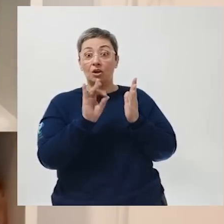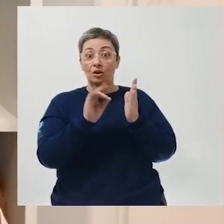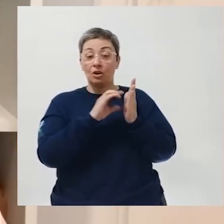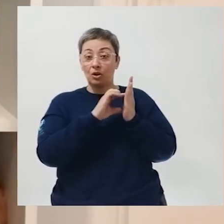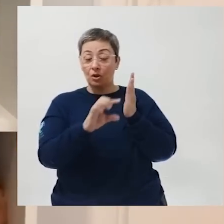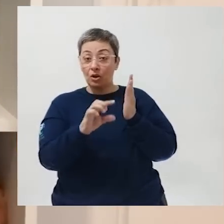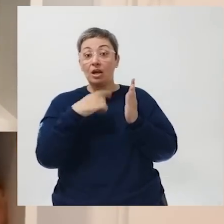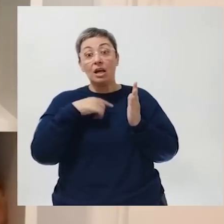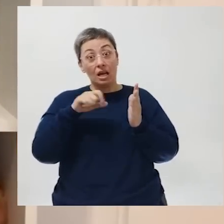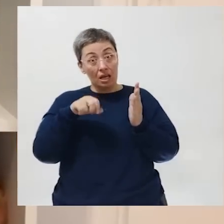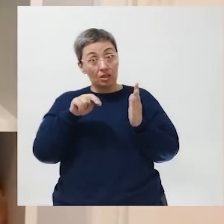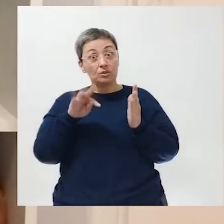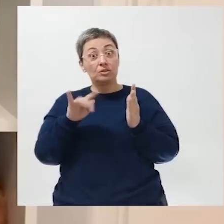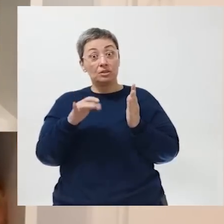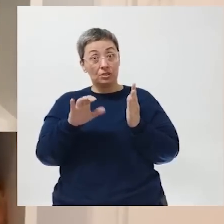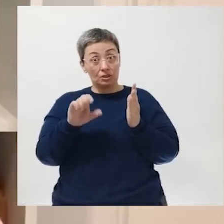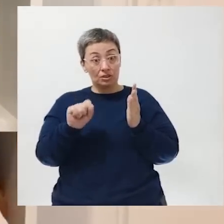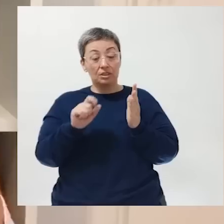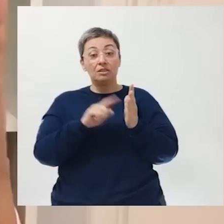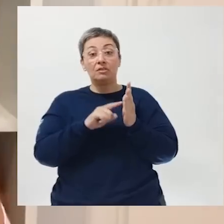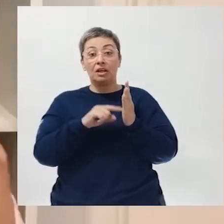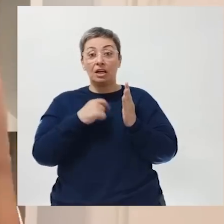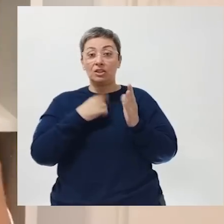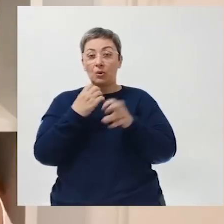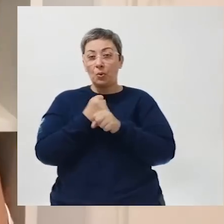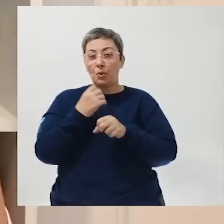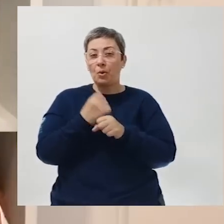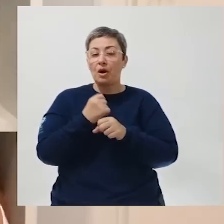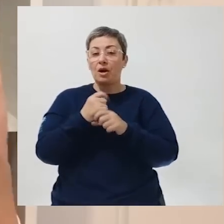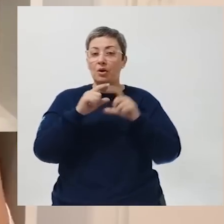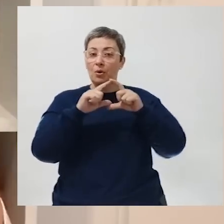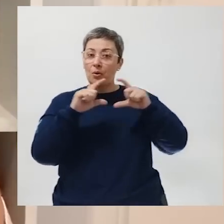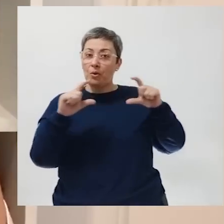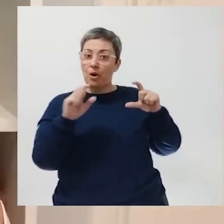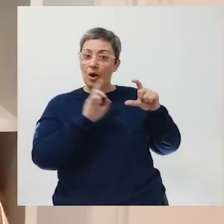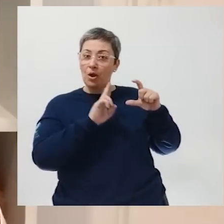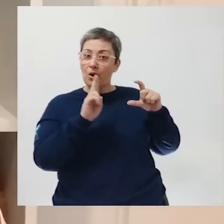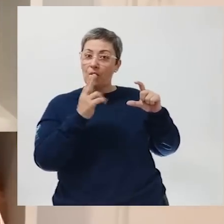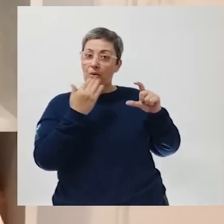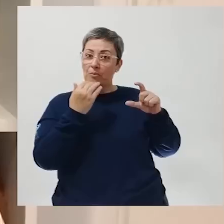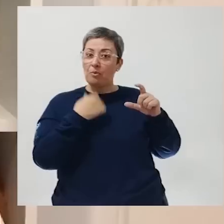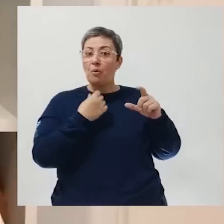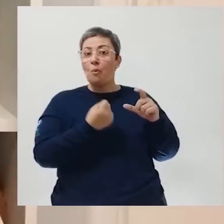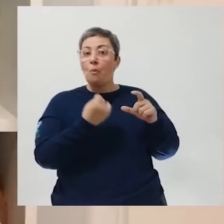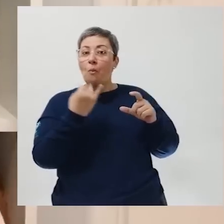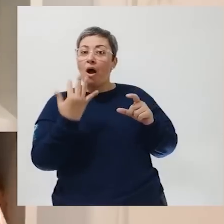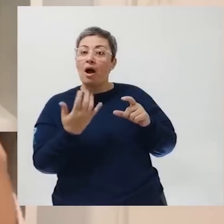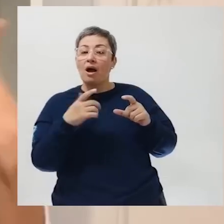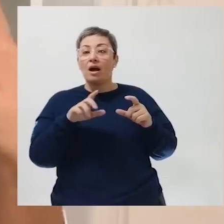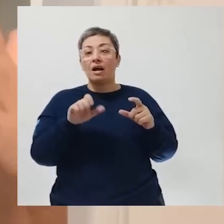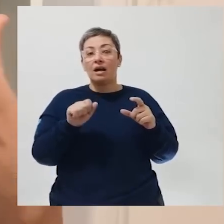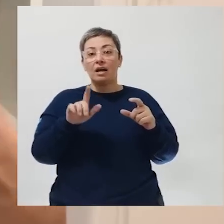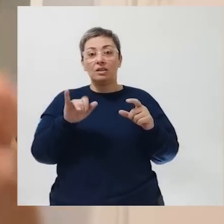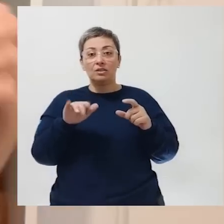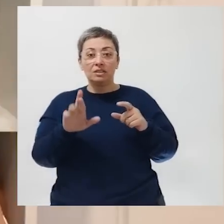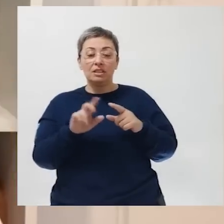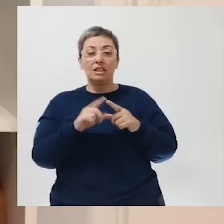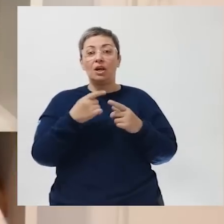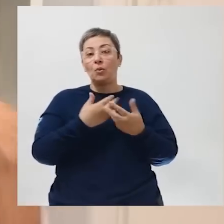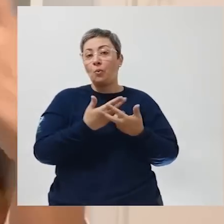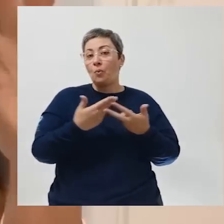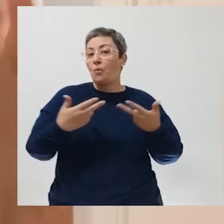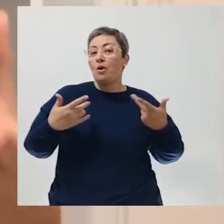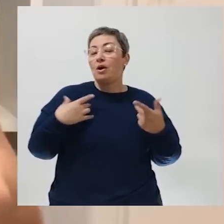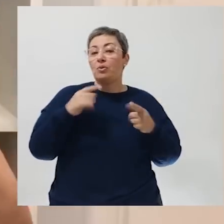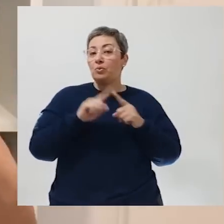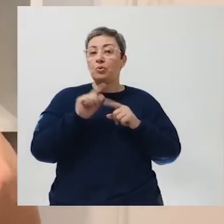que é uma nutricionista que faz o cálculo do rótulo dos alimentos para saber quantas calorias, quantos nutrientes,